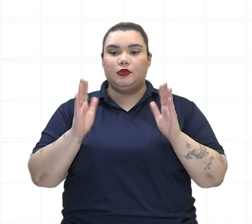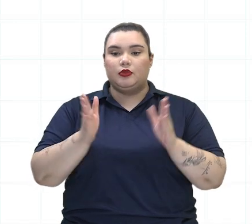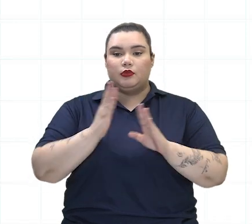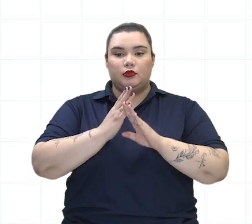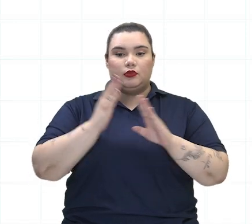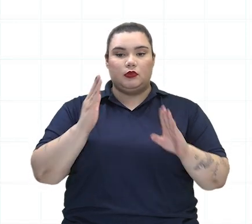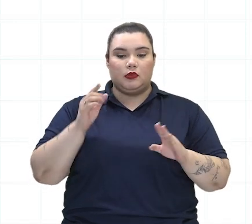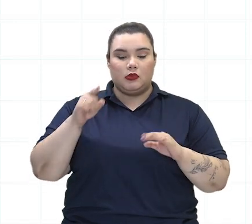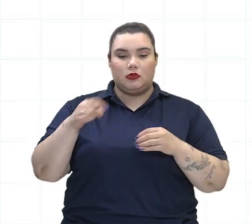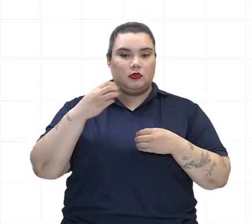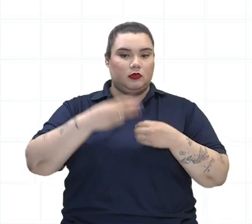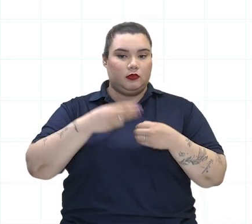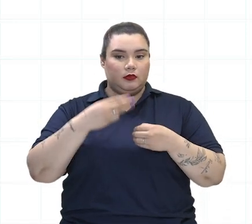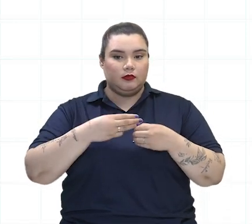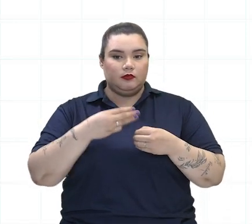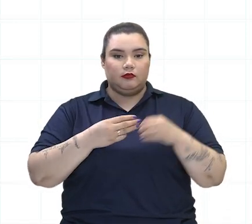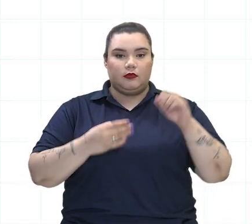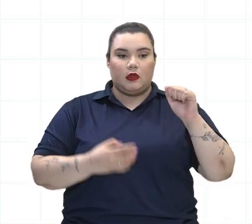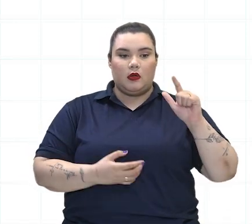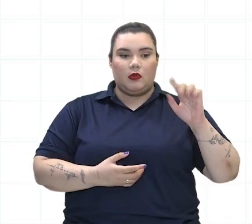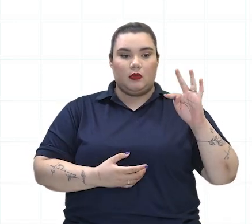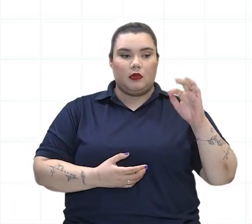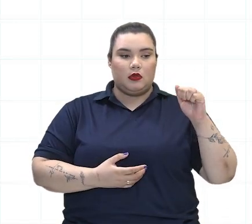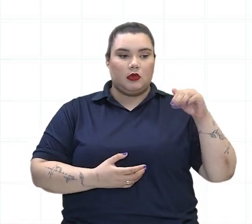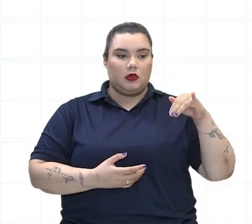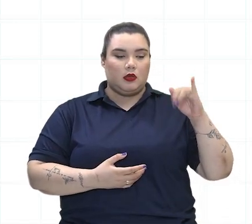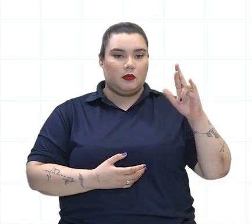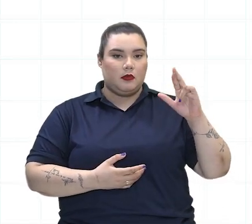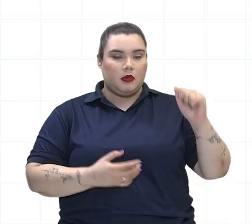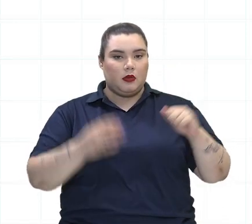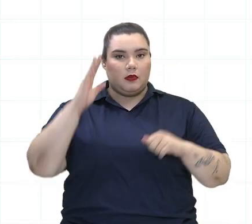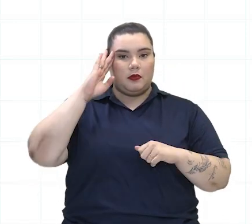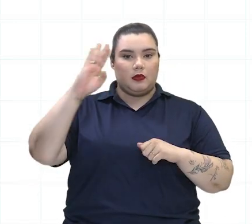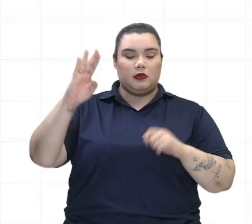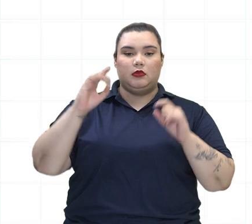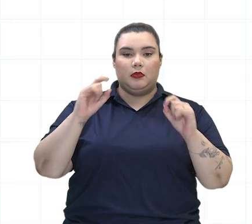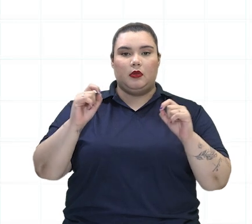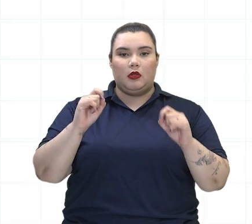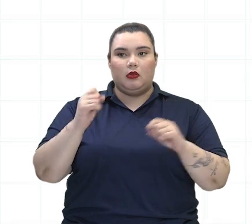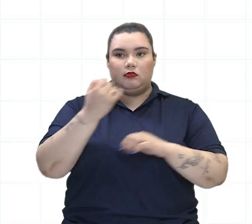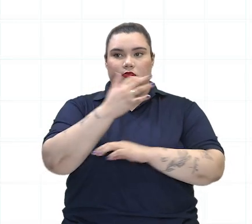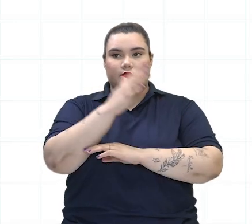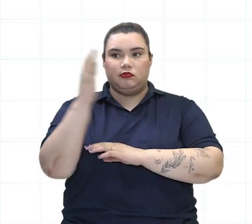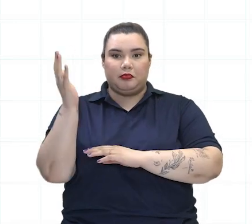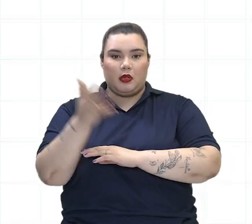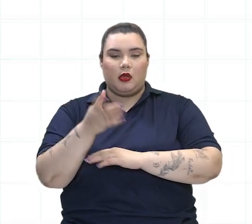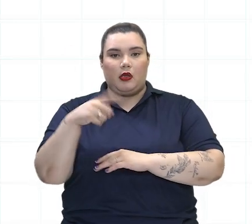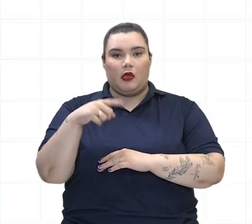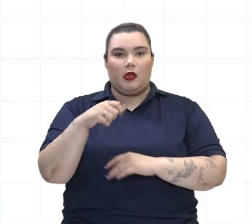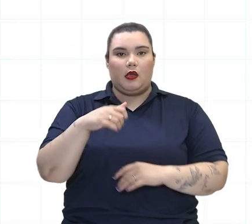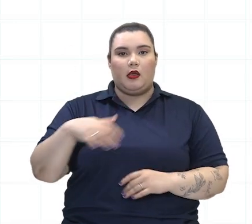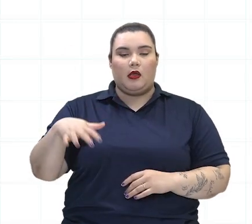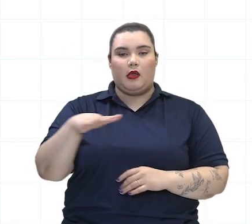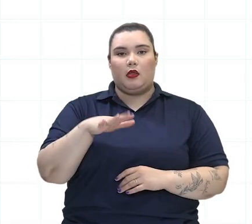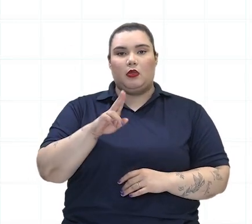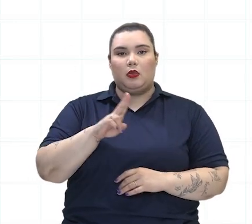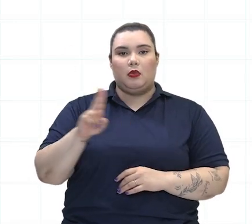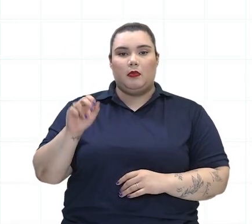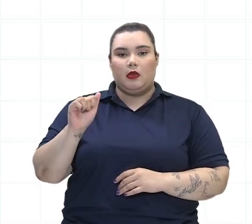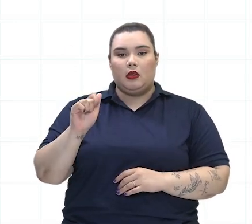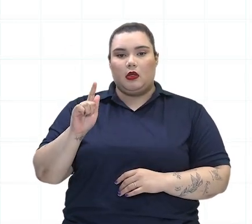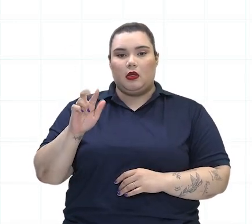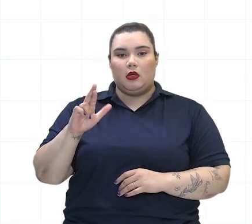em Altamira, o principal vetor de pressão para a retirada da camada vegetal foi a agropecuária. E a gente vai analisar o mapa